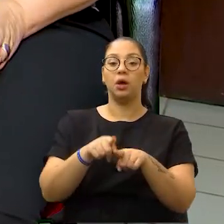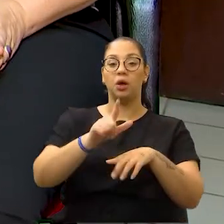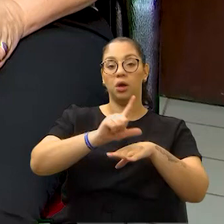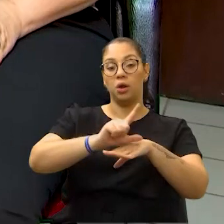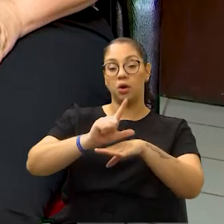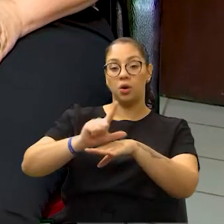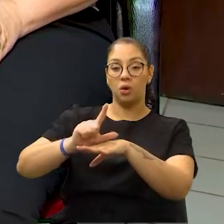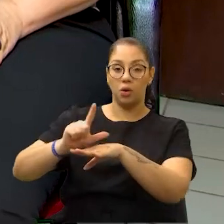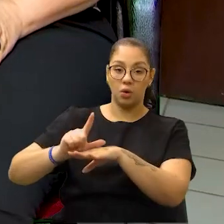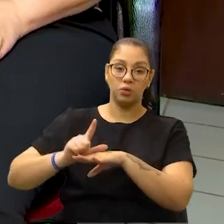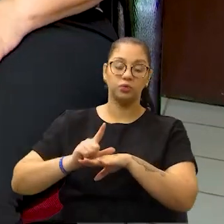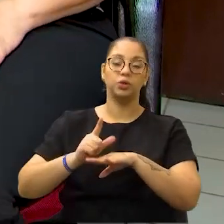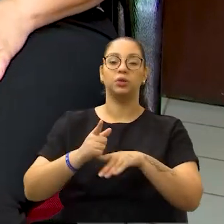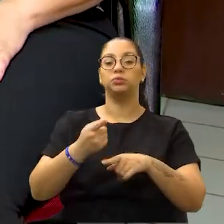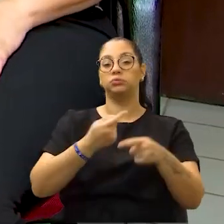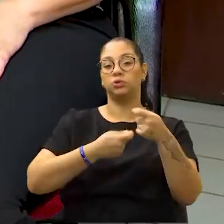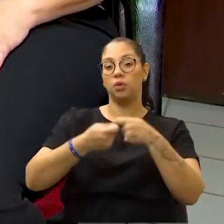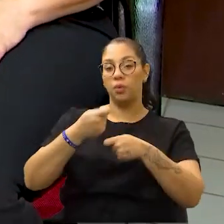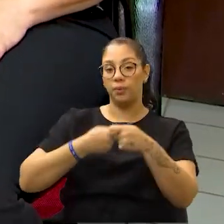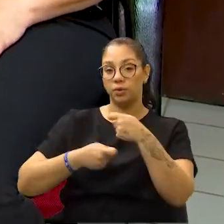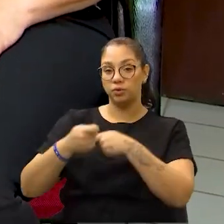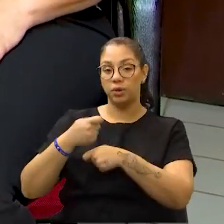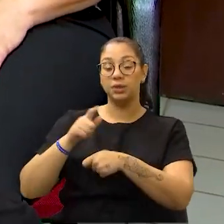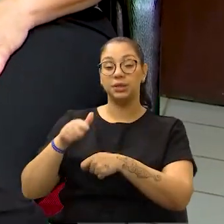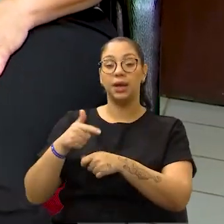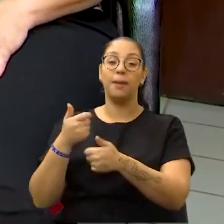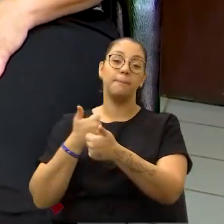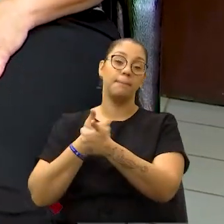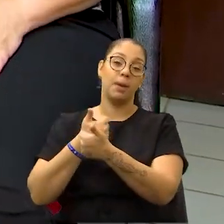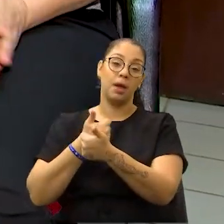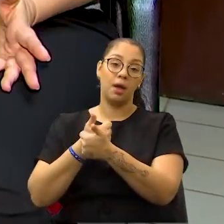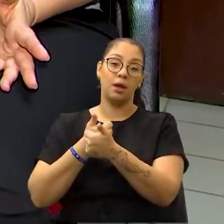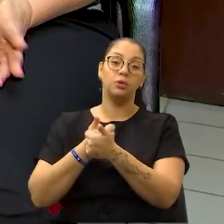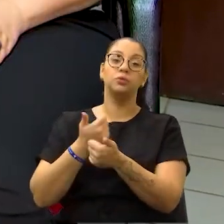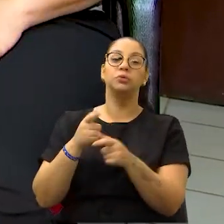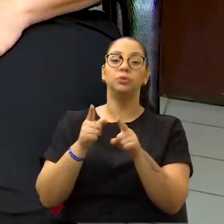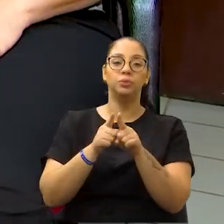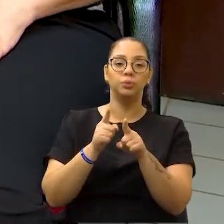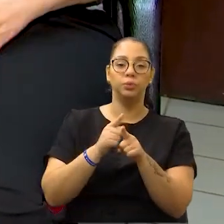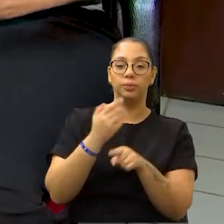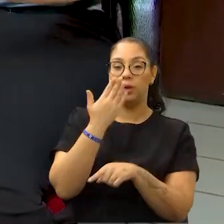estabelecimentos comerciais que são próximos, banco de